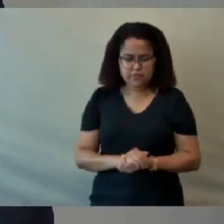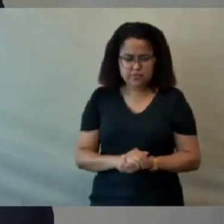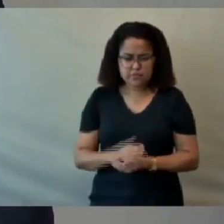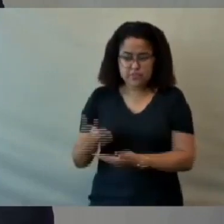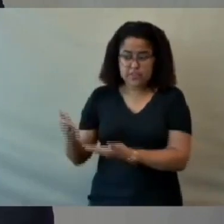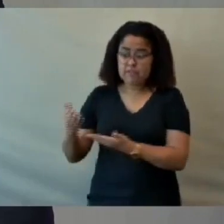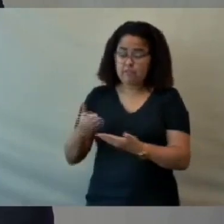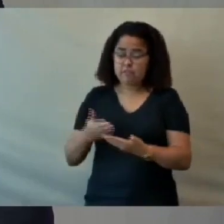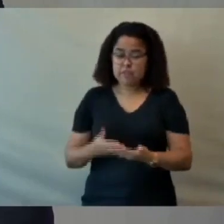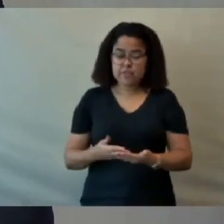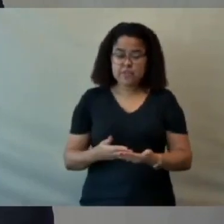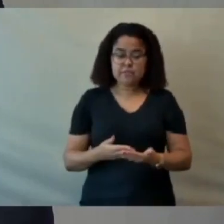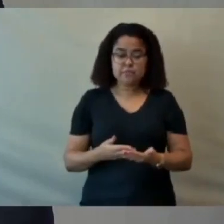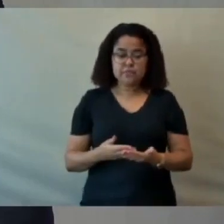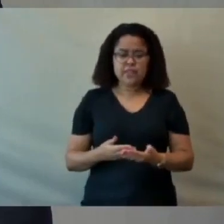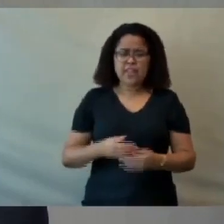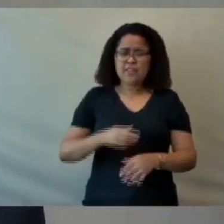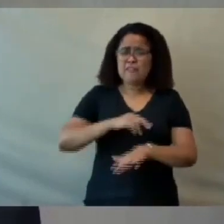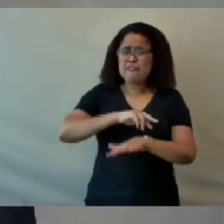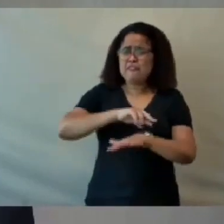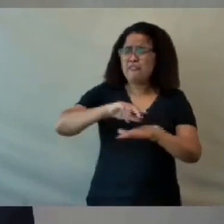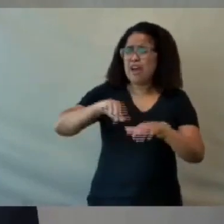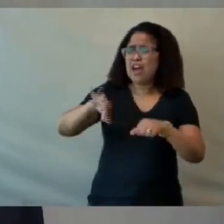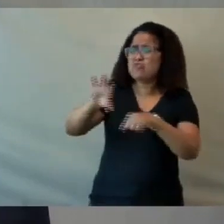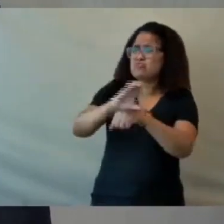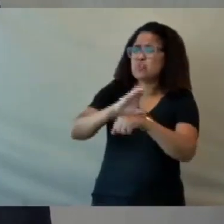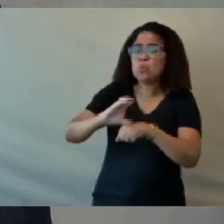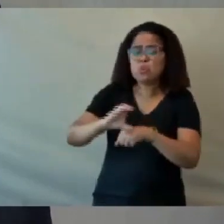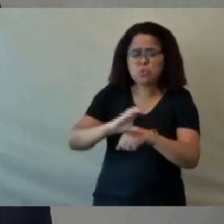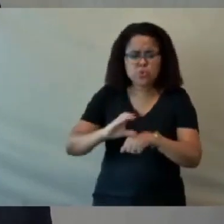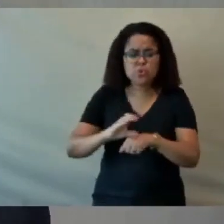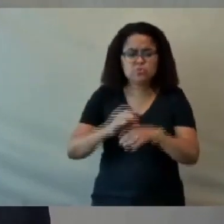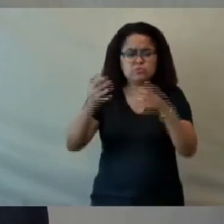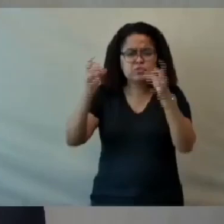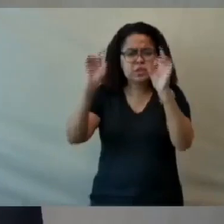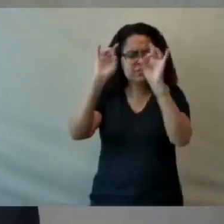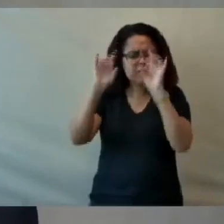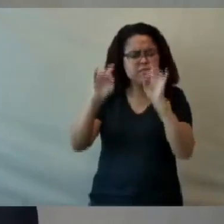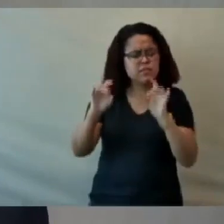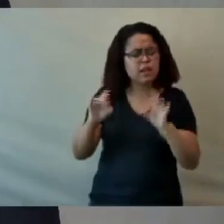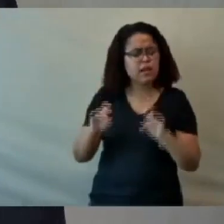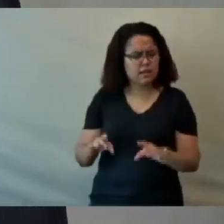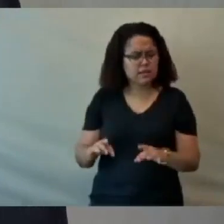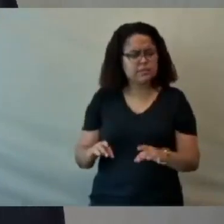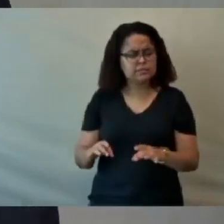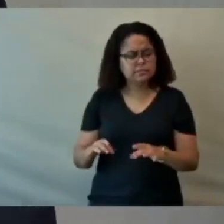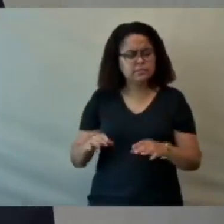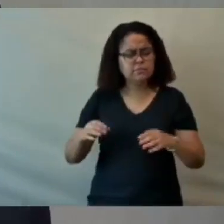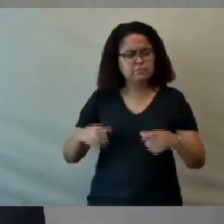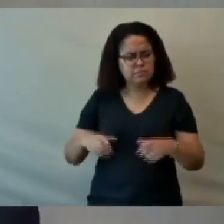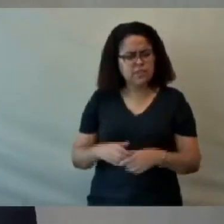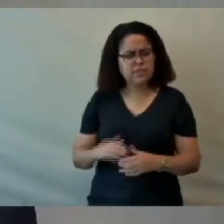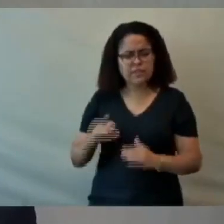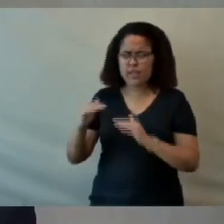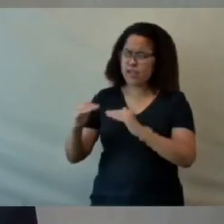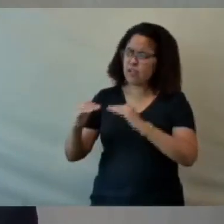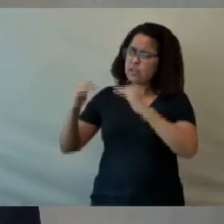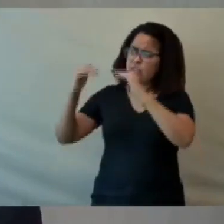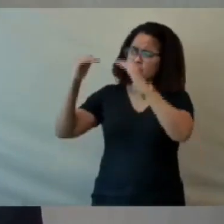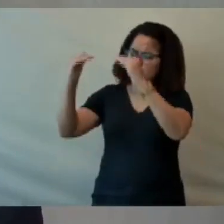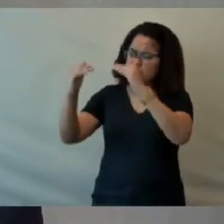cursos que ele fez então ele quer crescer e eu acho que seria viável ter a regularização do cuidador